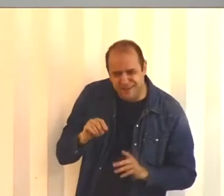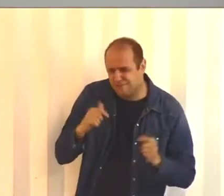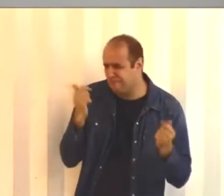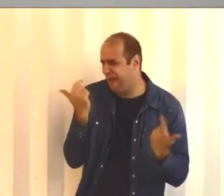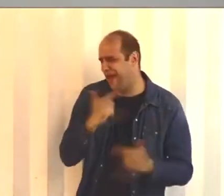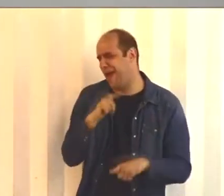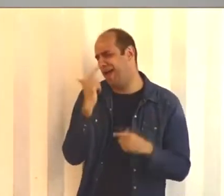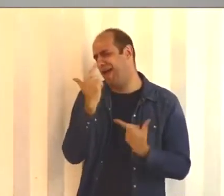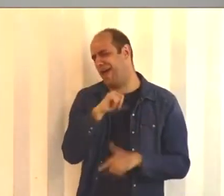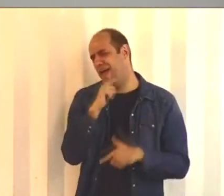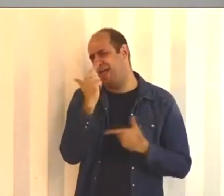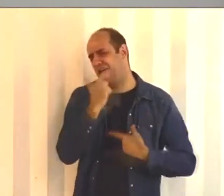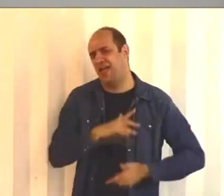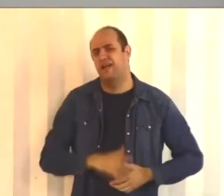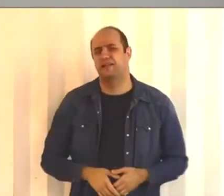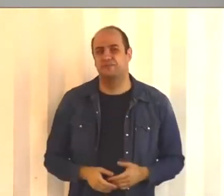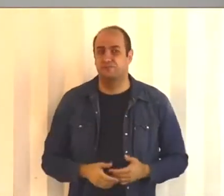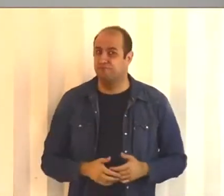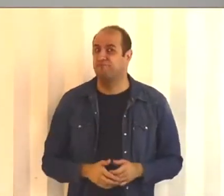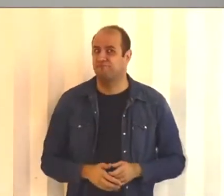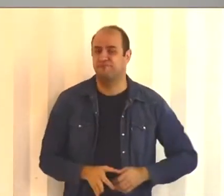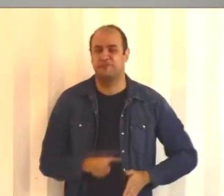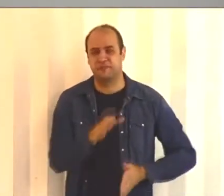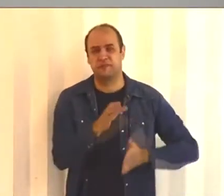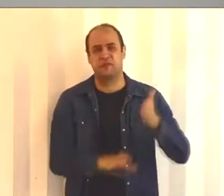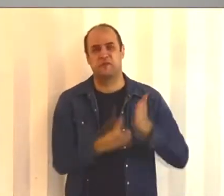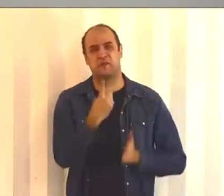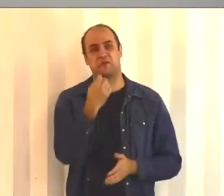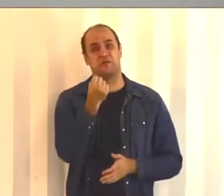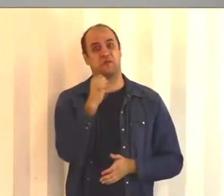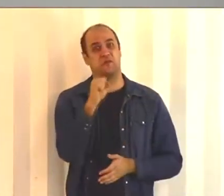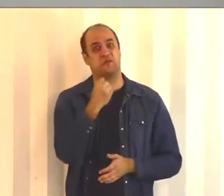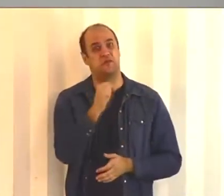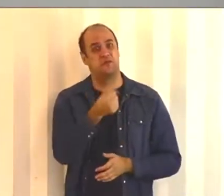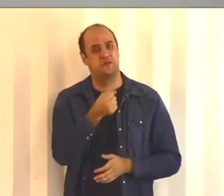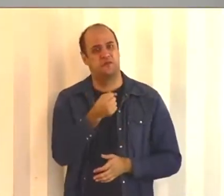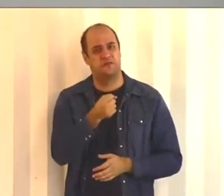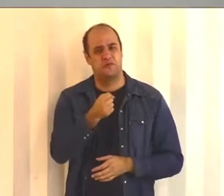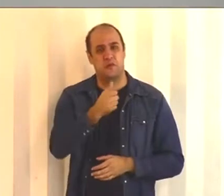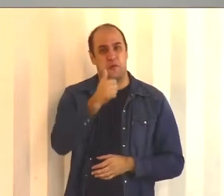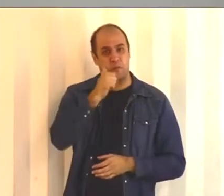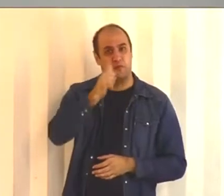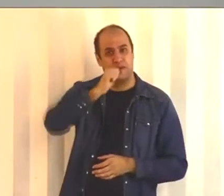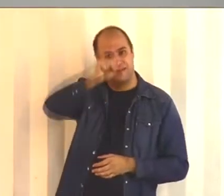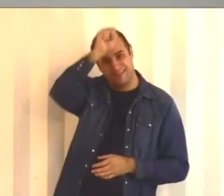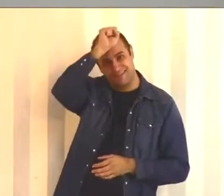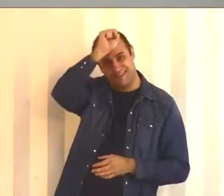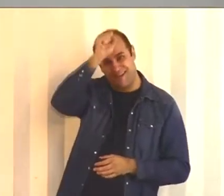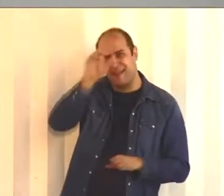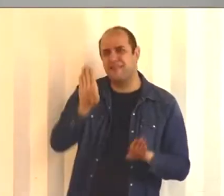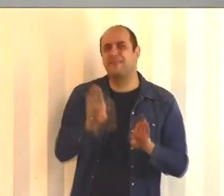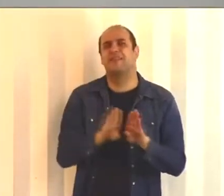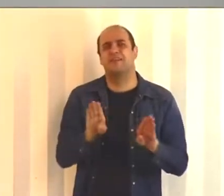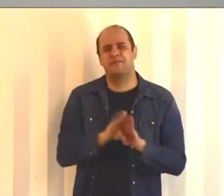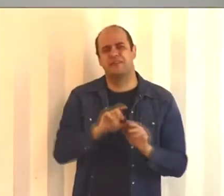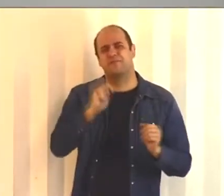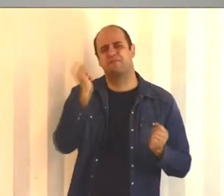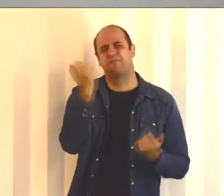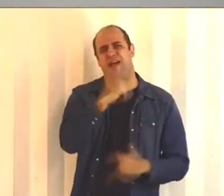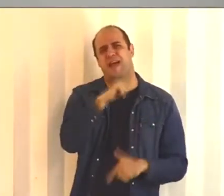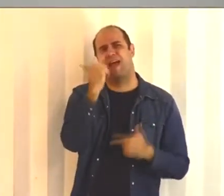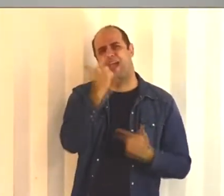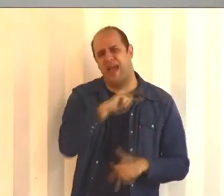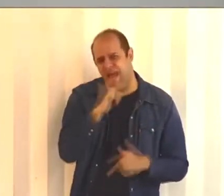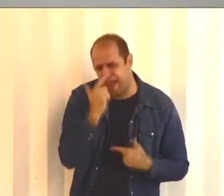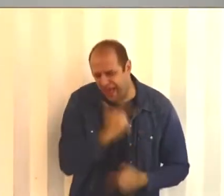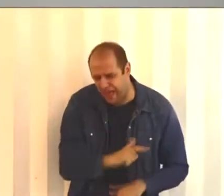E logo à frente, no capítulo 18, no versículo 12, nós vemos que Sara também riu. Versículo 12: riu-se